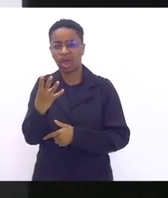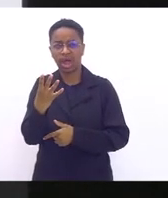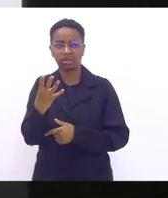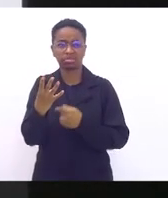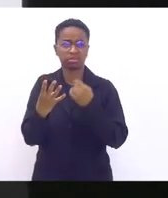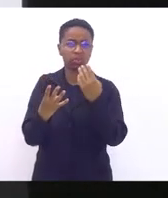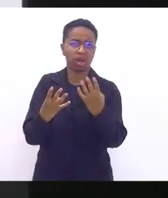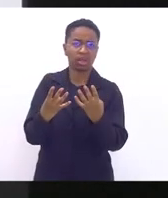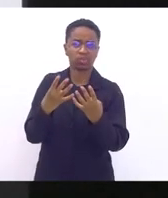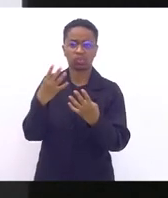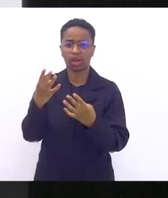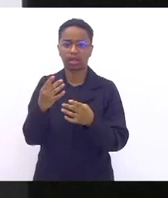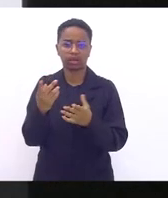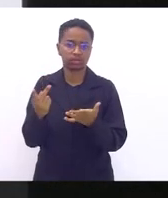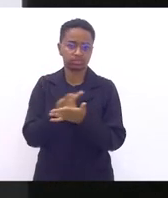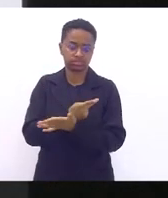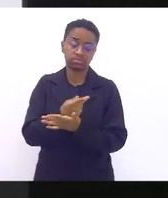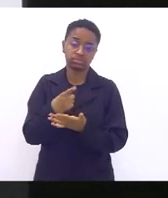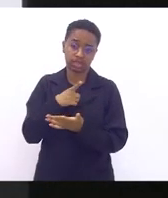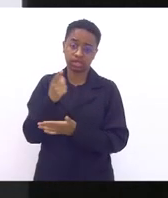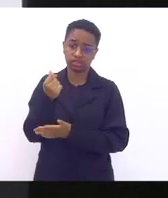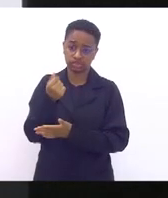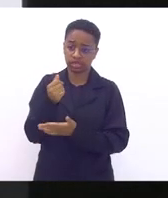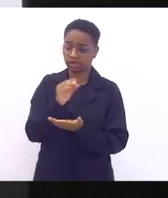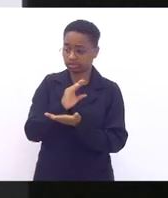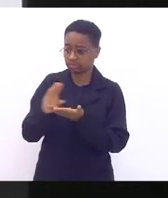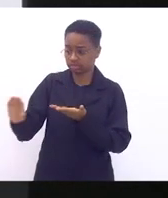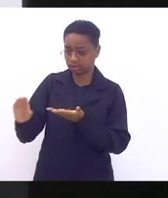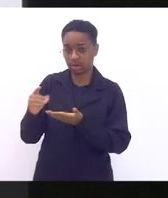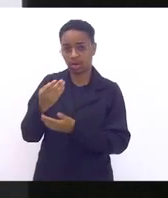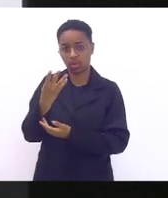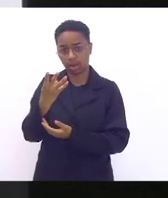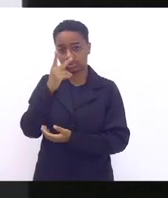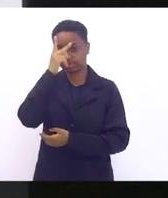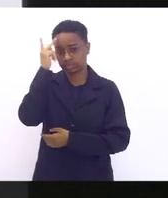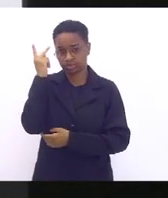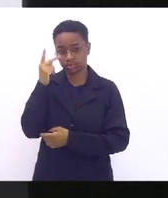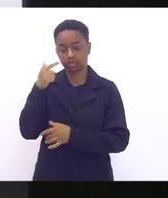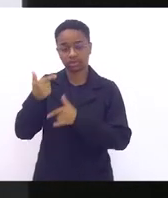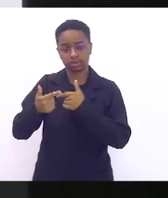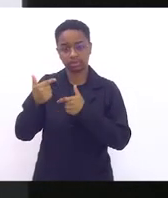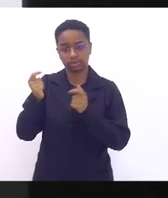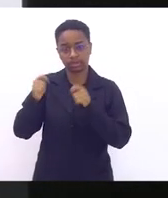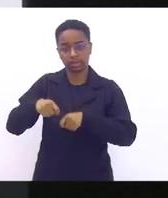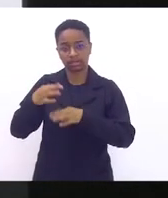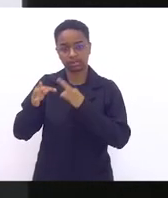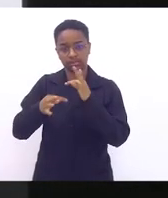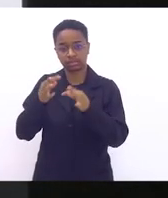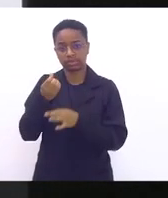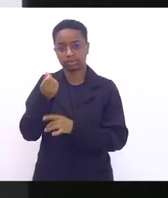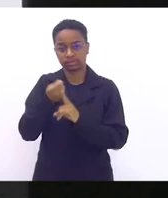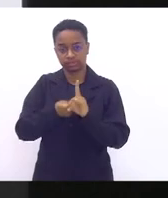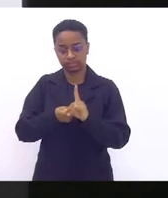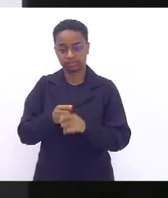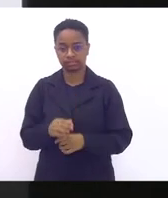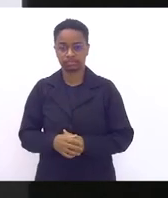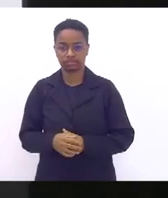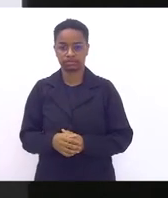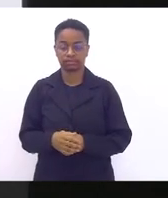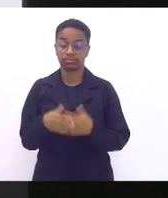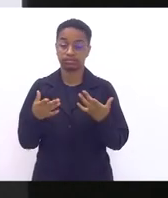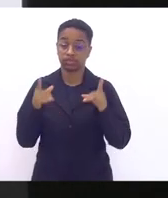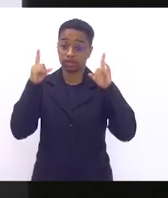ano, ele tem lá o recurso para 4 doentes, né, para 6 meses de tratamento. Então, as dificuldades